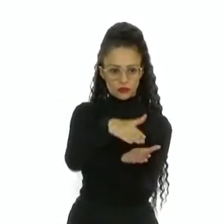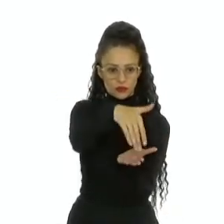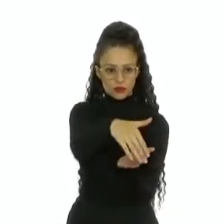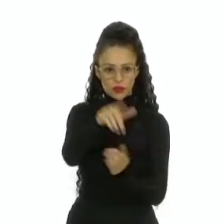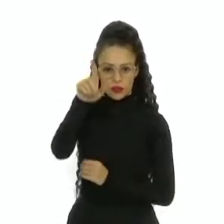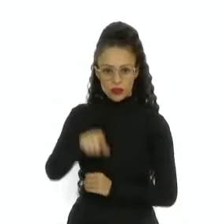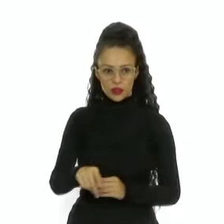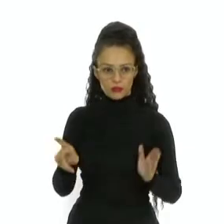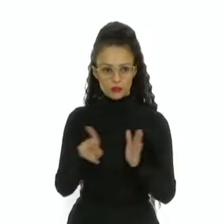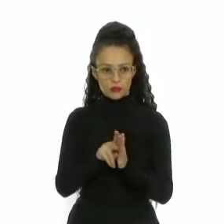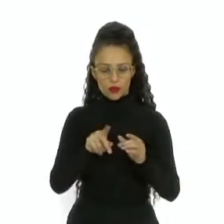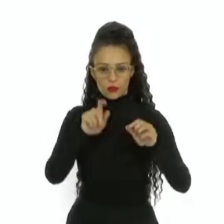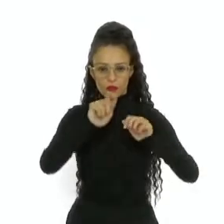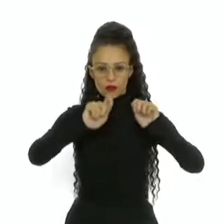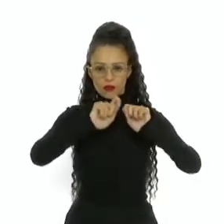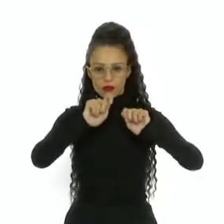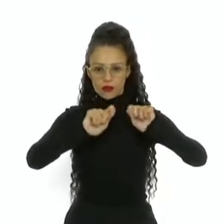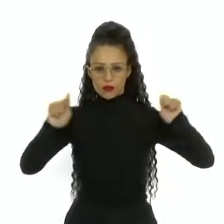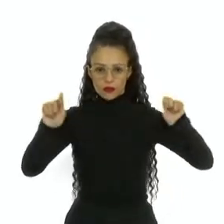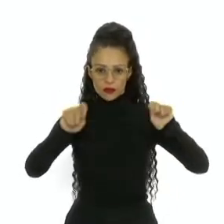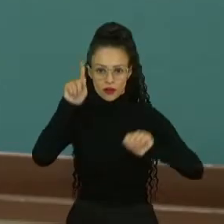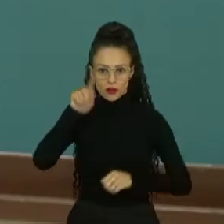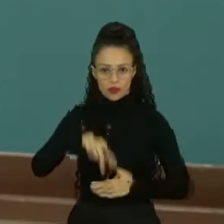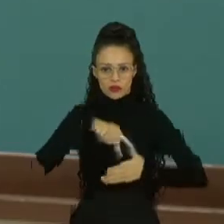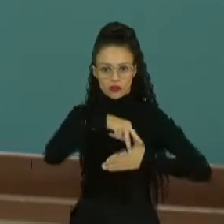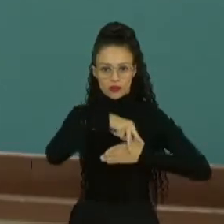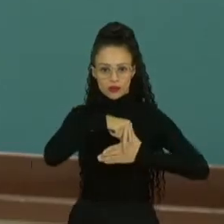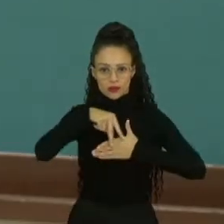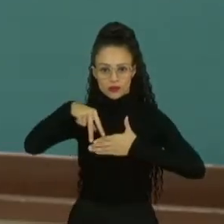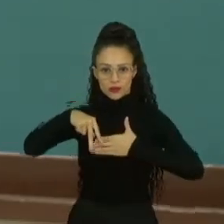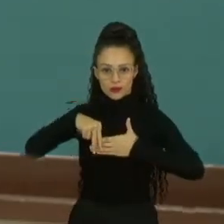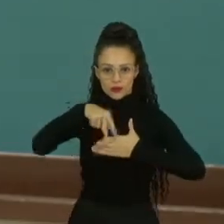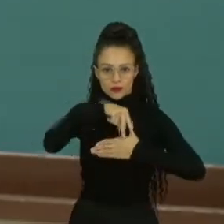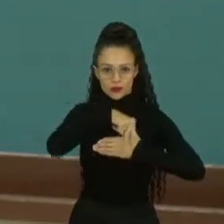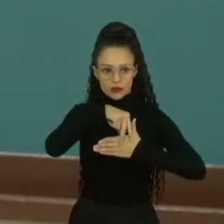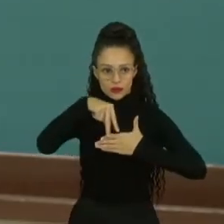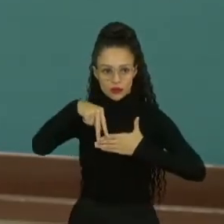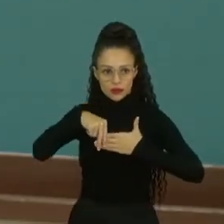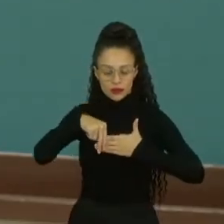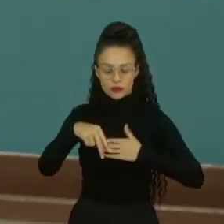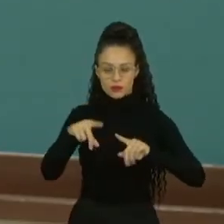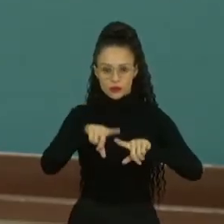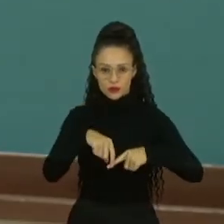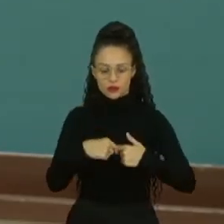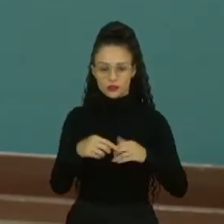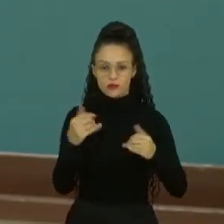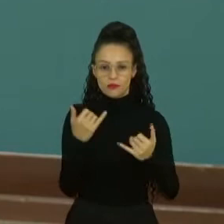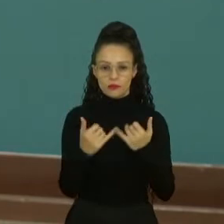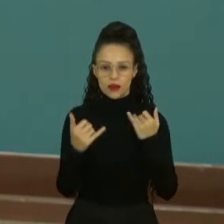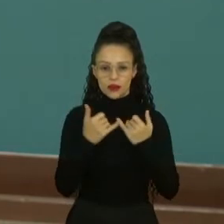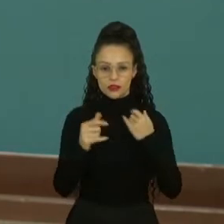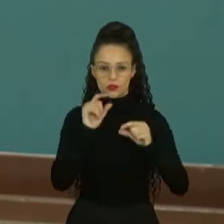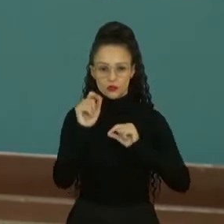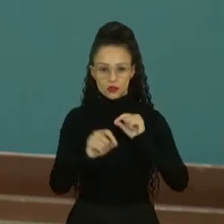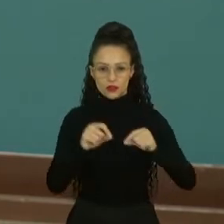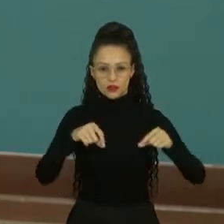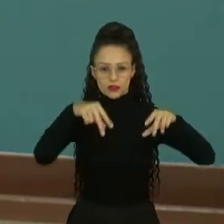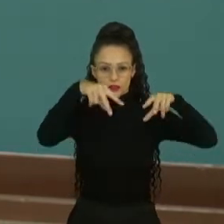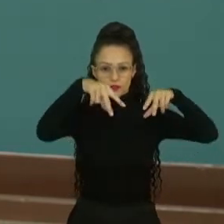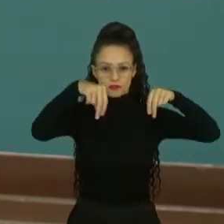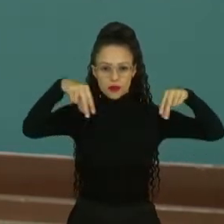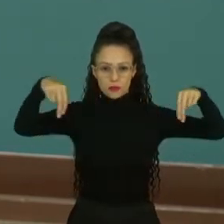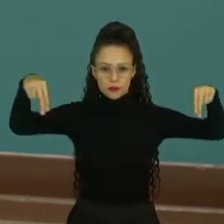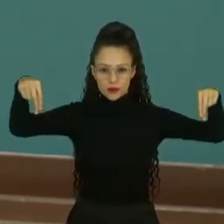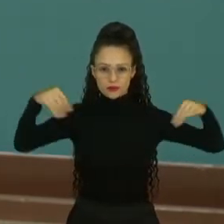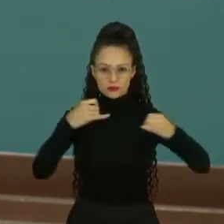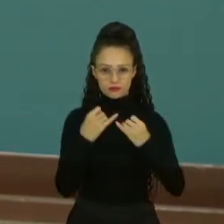ali em barbantes, por isso então o nome cordéis, né? Aqueles cordãozinhos parecidos com aqueles que nós penduramos a roupa,